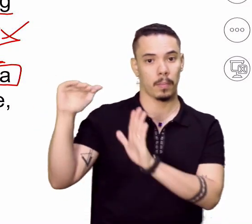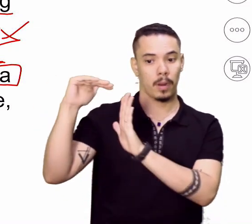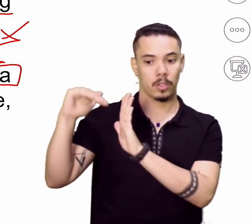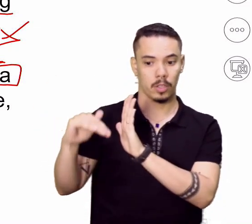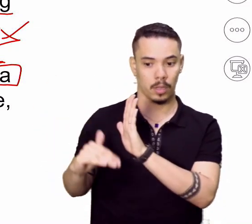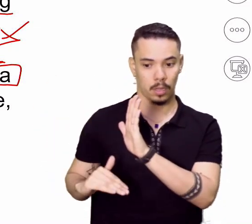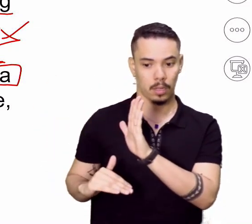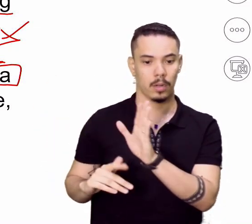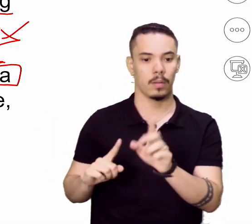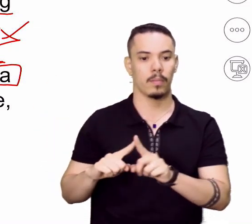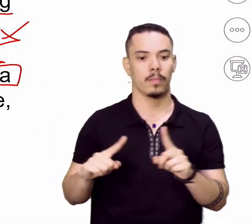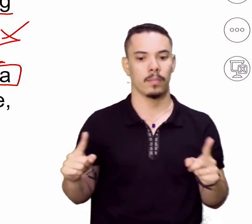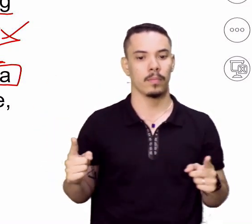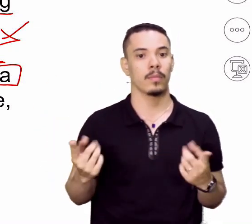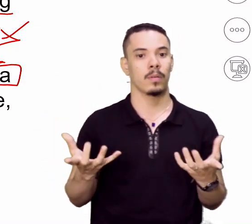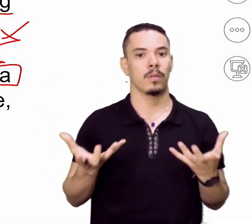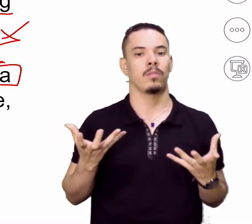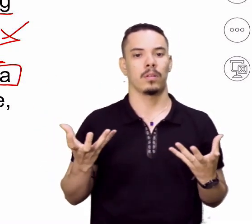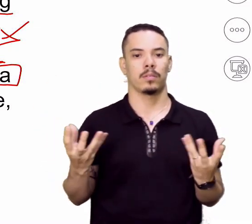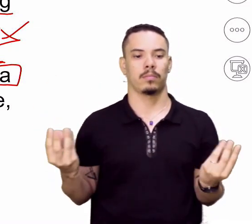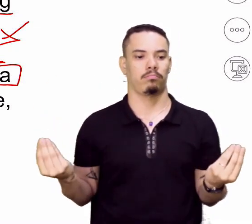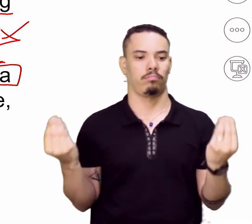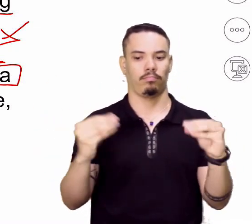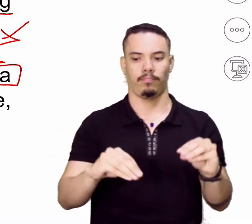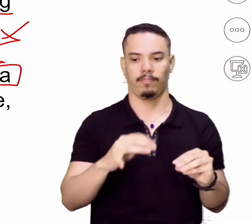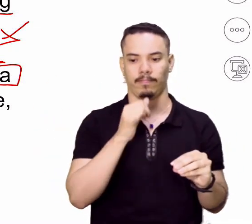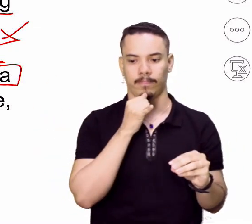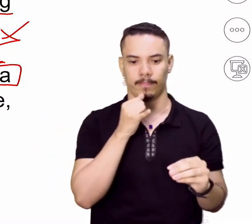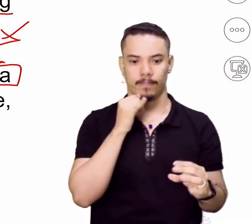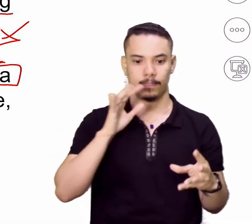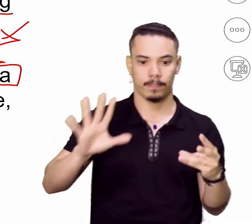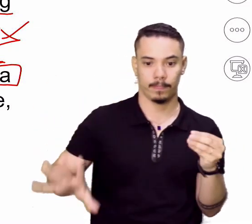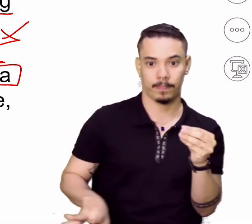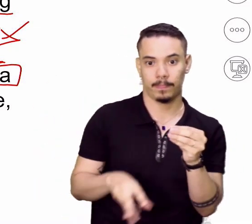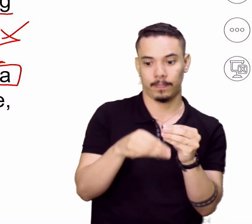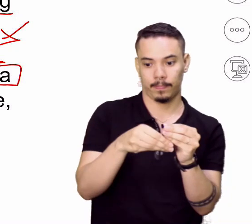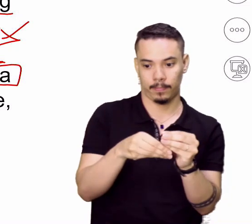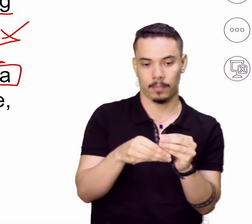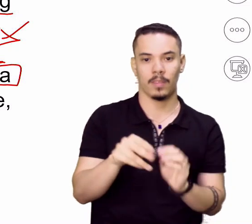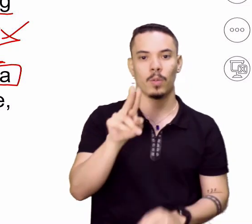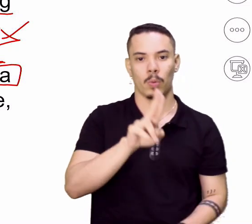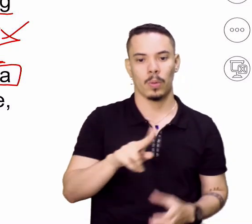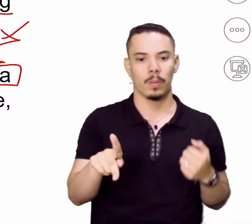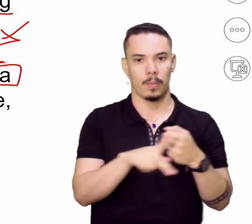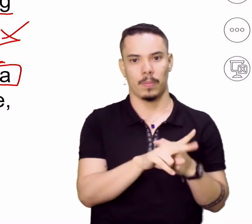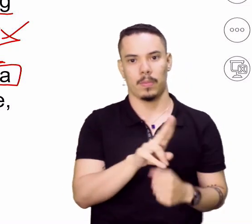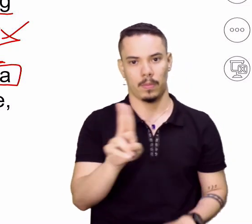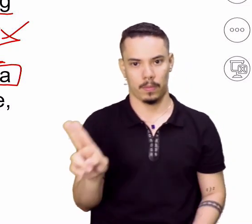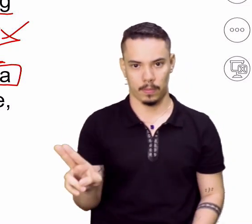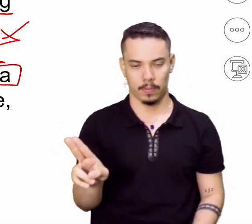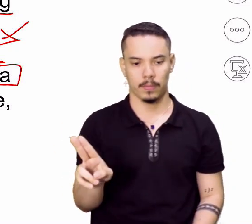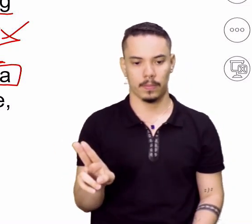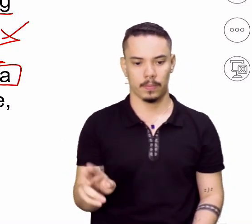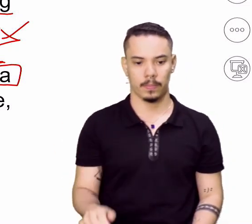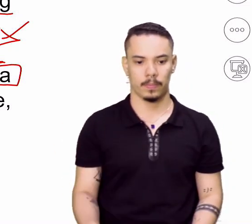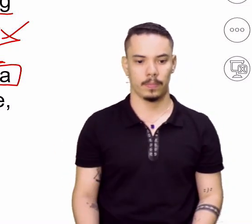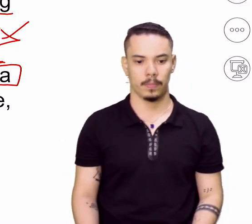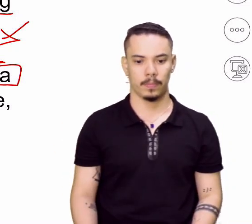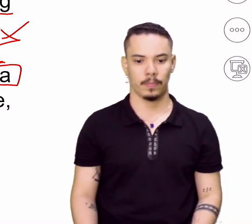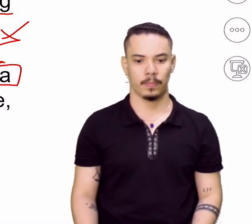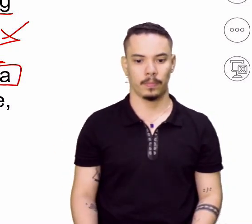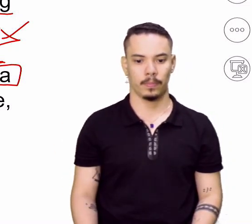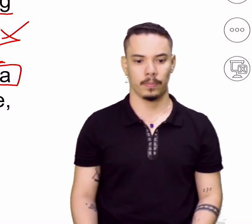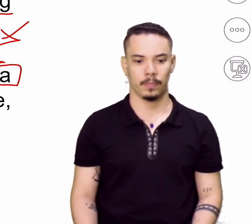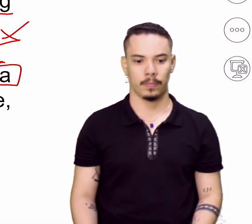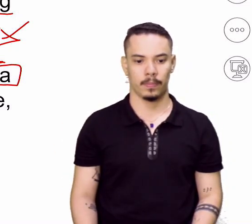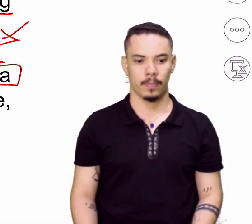eu quis colocar essa informação extra aqui, essa informação a mais, usando o pronome relativo. E